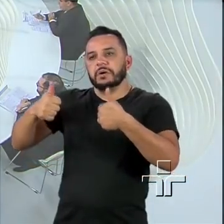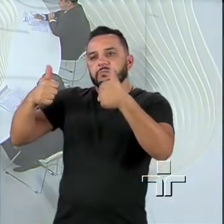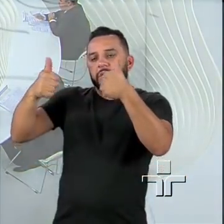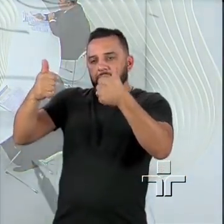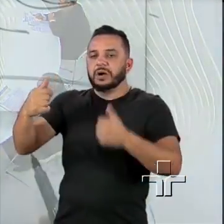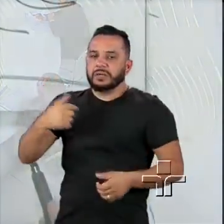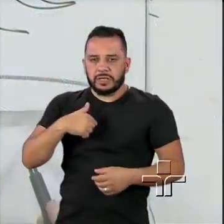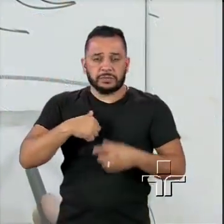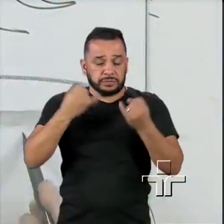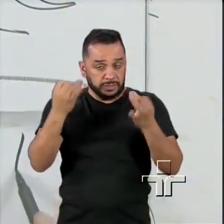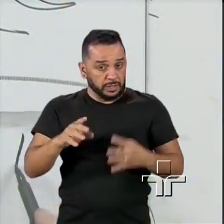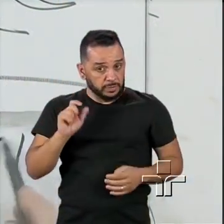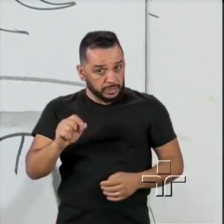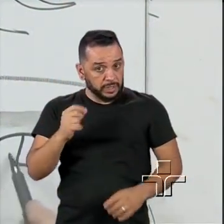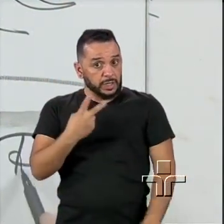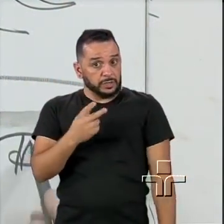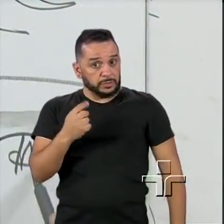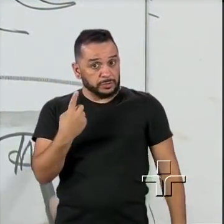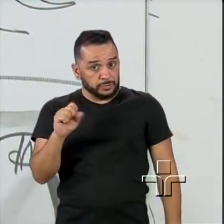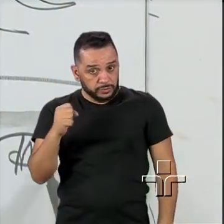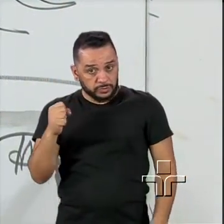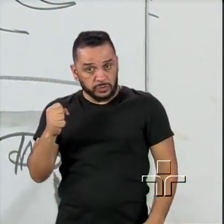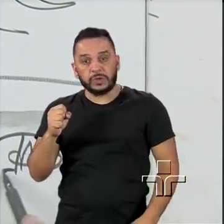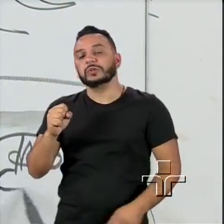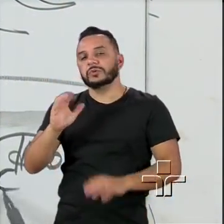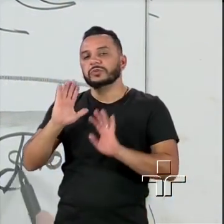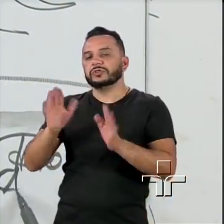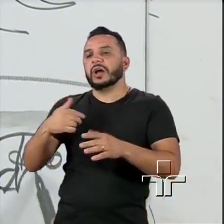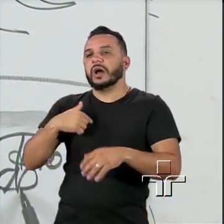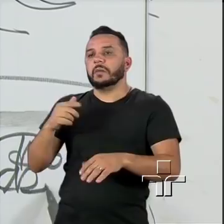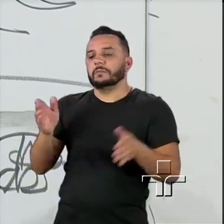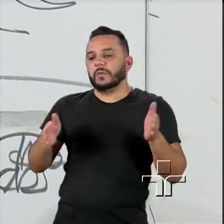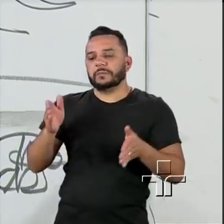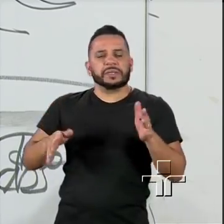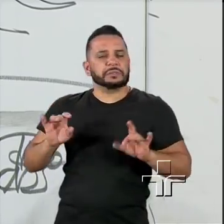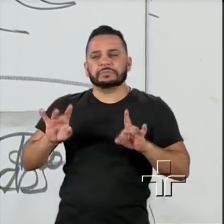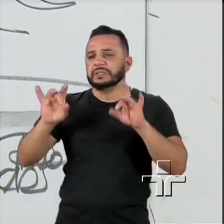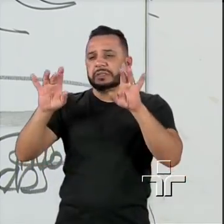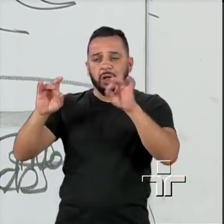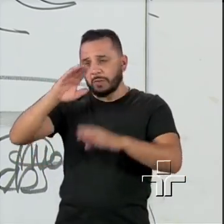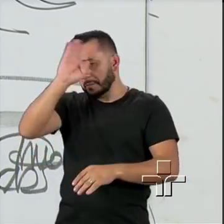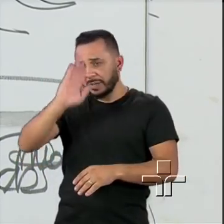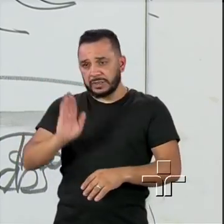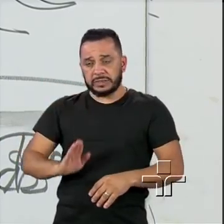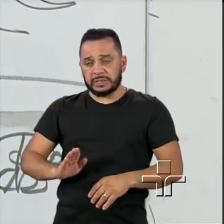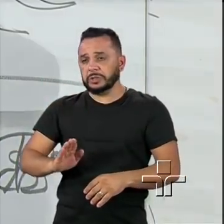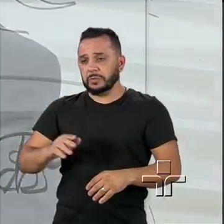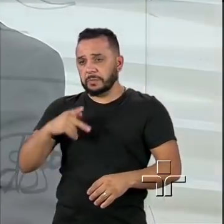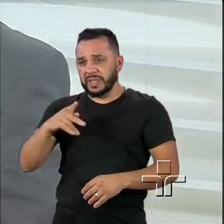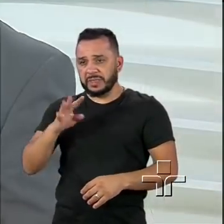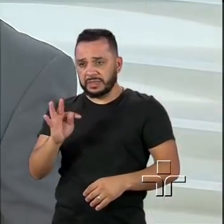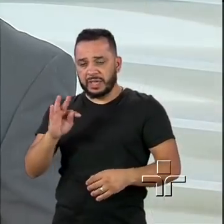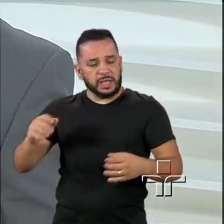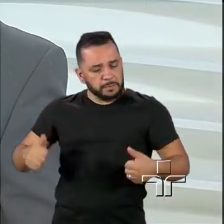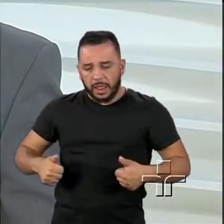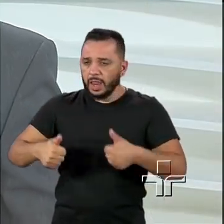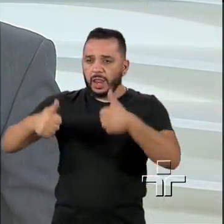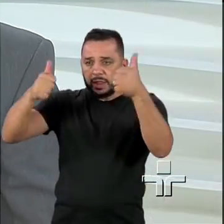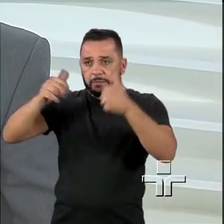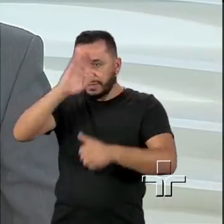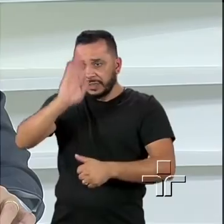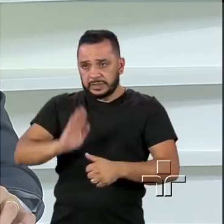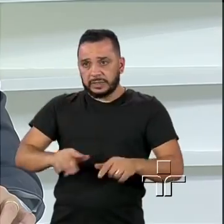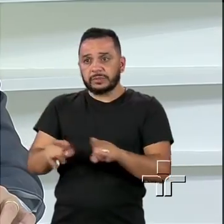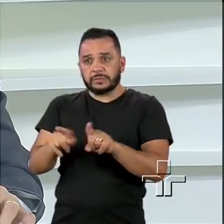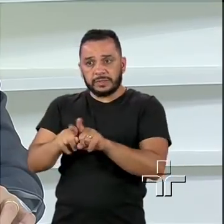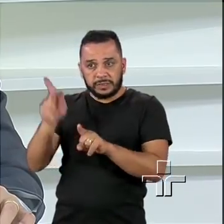dizer o seguinte: 2018 marcará a retomada do crescimento do Partido dos Trabalhadores no Brasil e no estado de São Paulo em especial. Você já